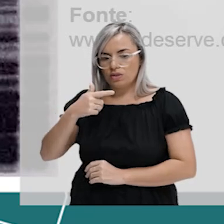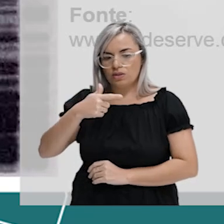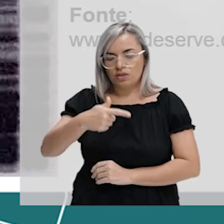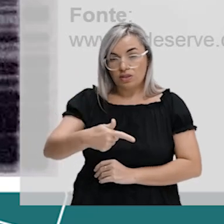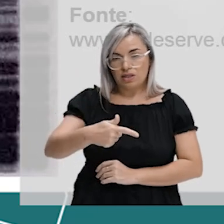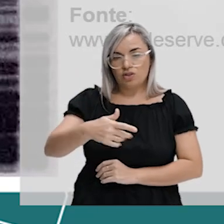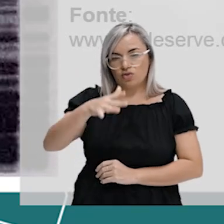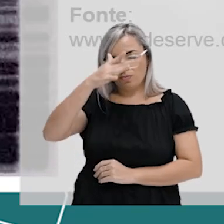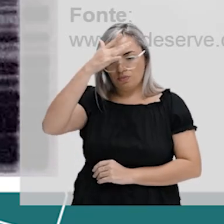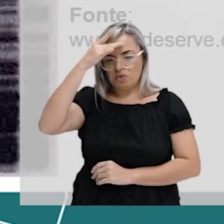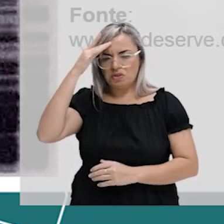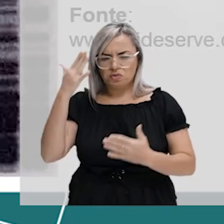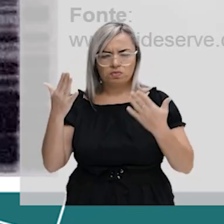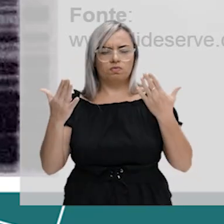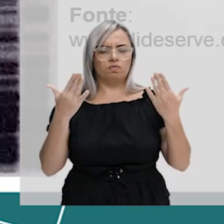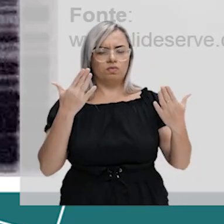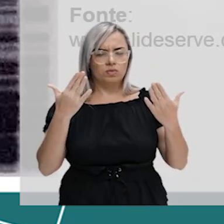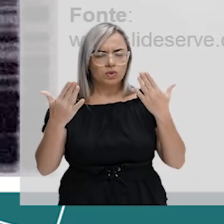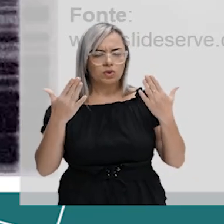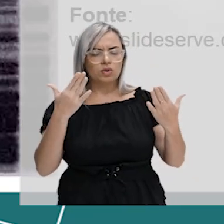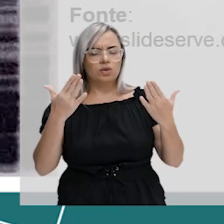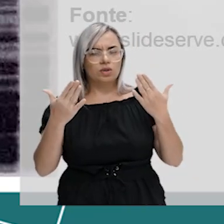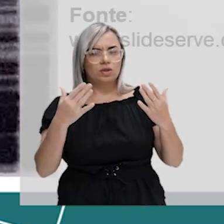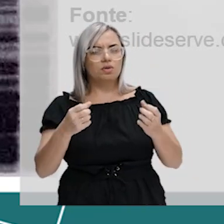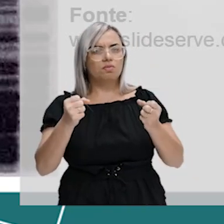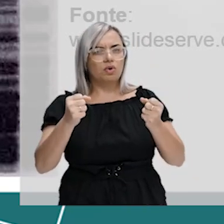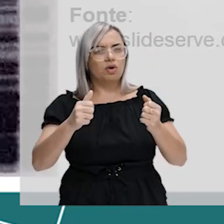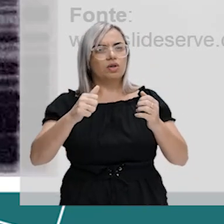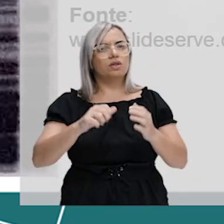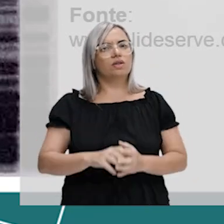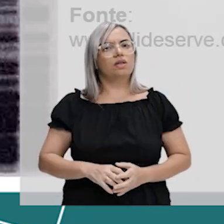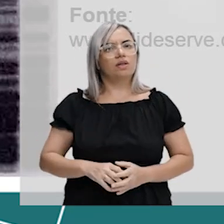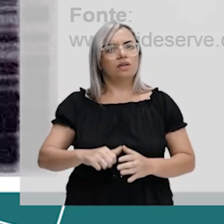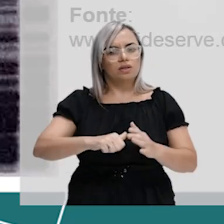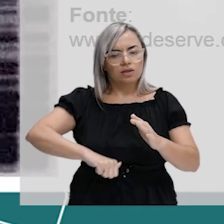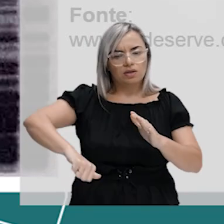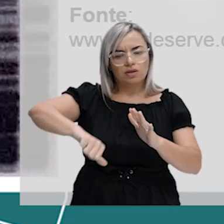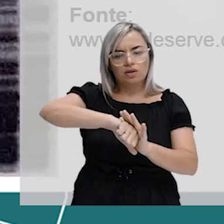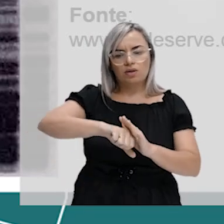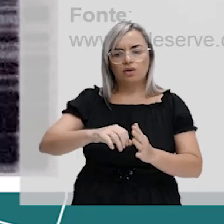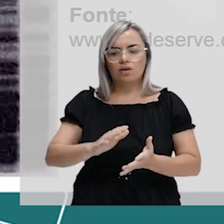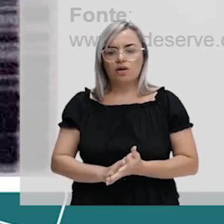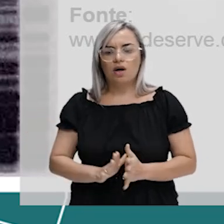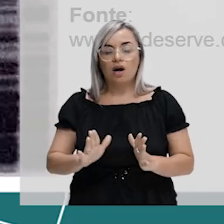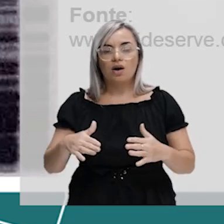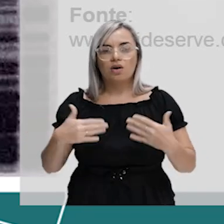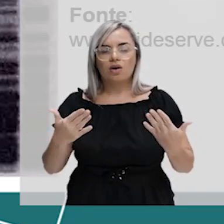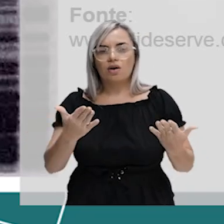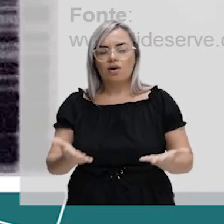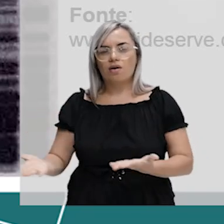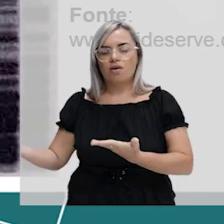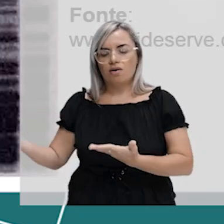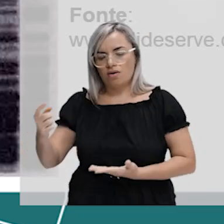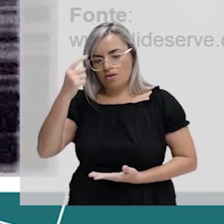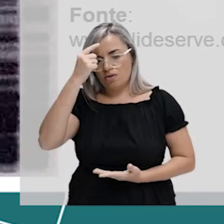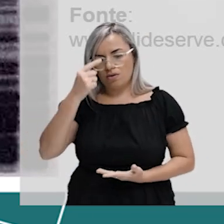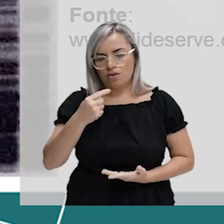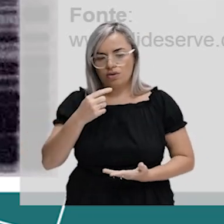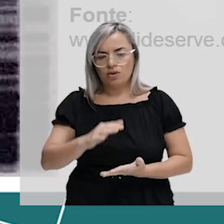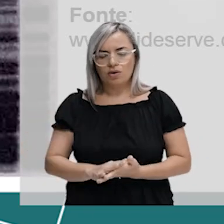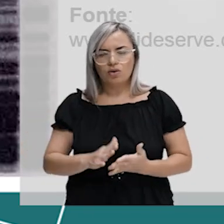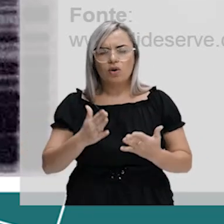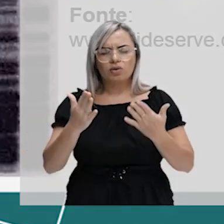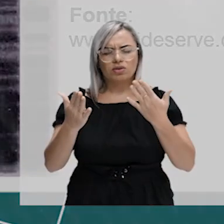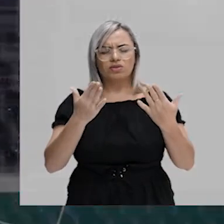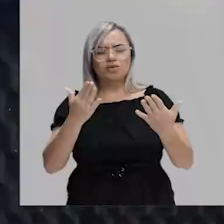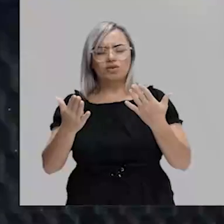Com base na análise do DNA, qual dos 7 suspeitos esteve no local do crime? Então, foi coletado o sangue de